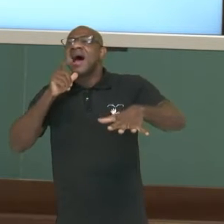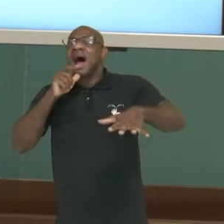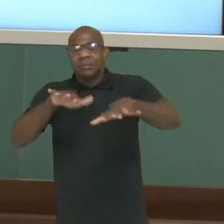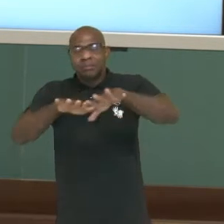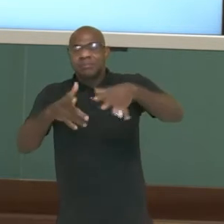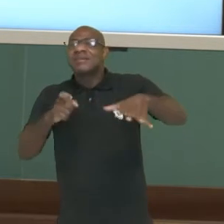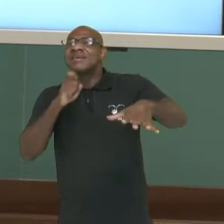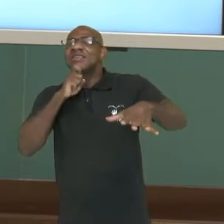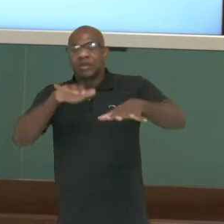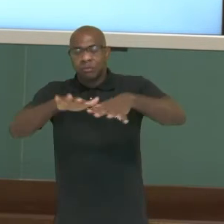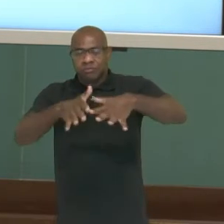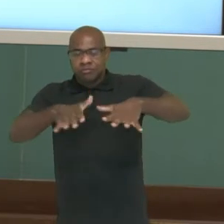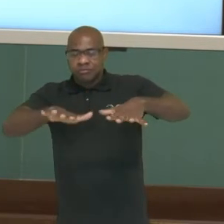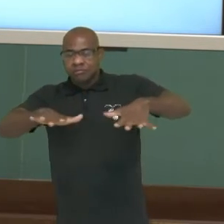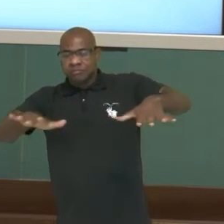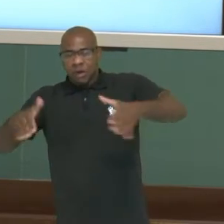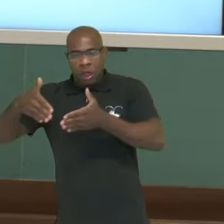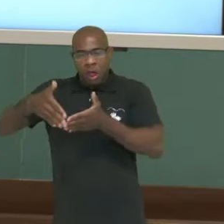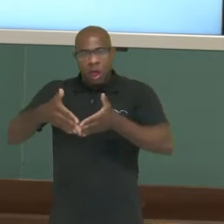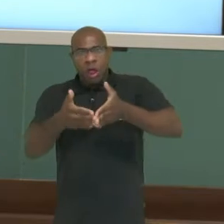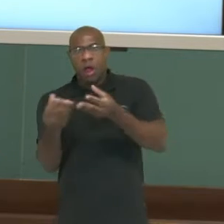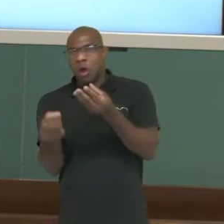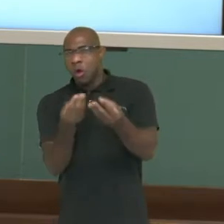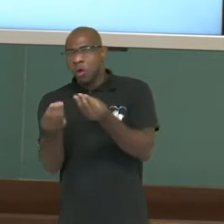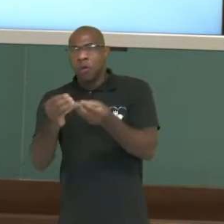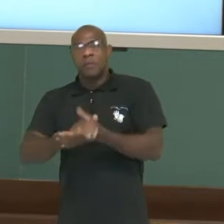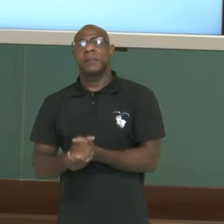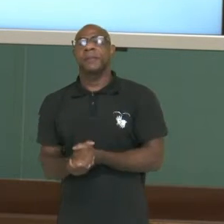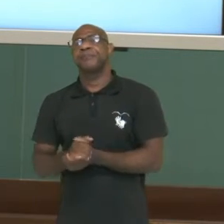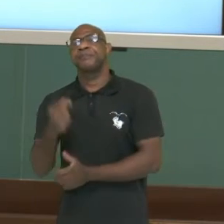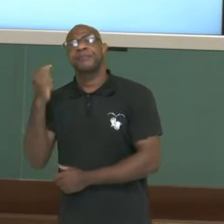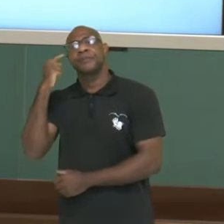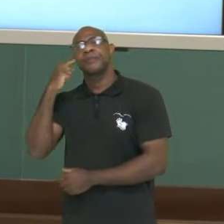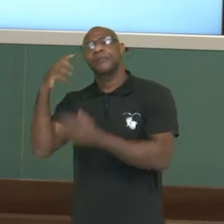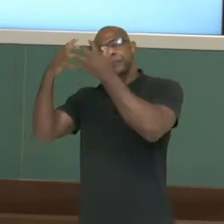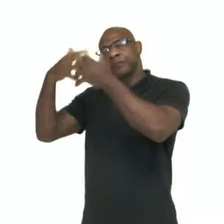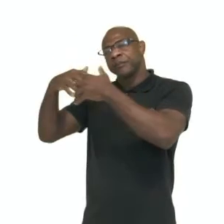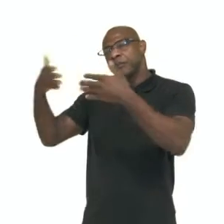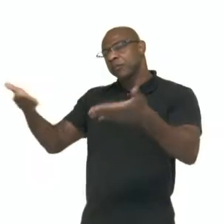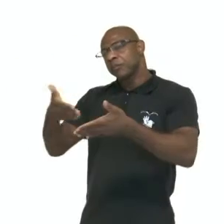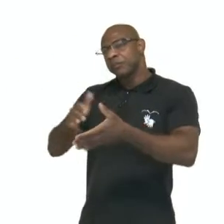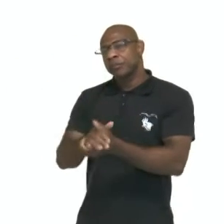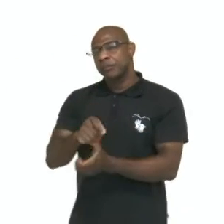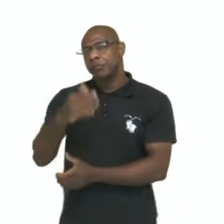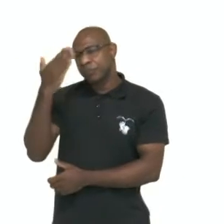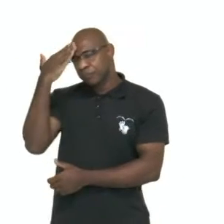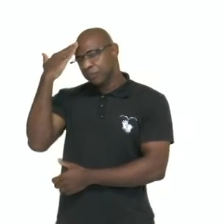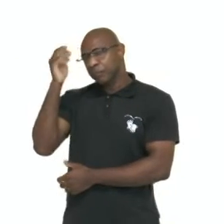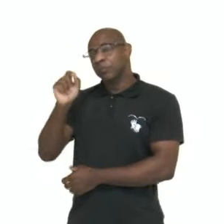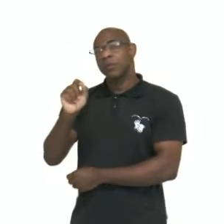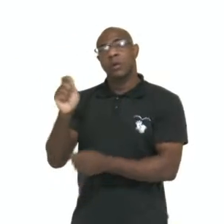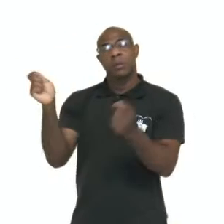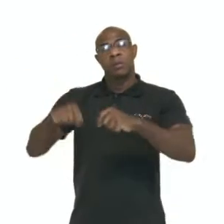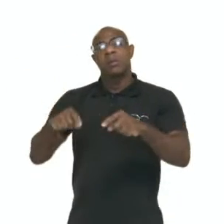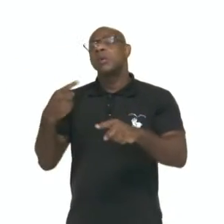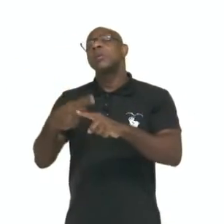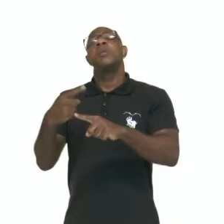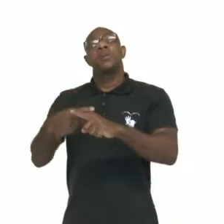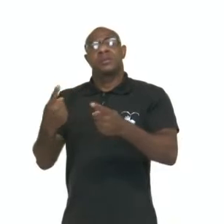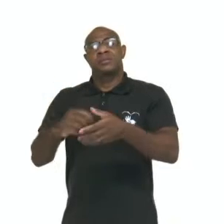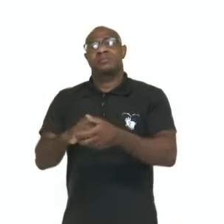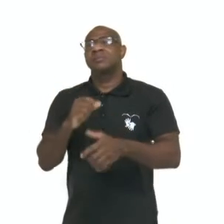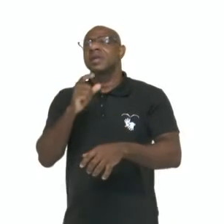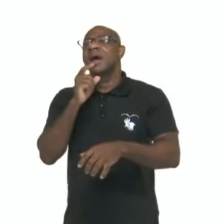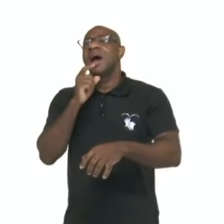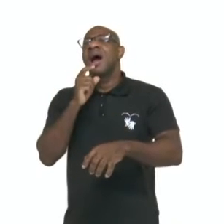ártica, ok? Muito bem. Então vamos refletir nesse momento. Vocês sabem o que o derretimento das calotas